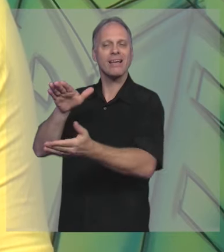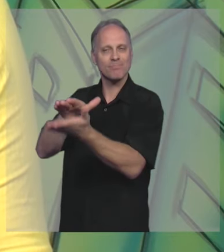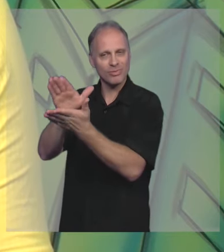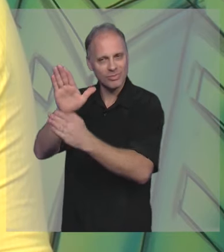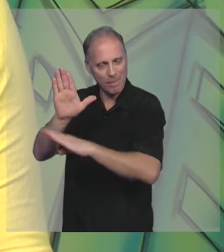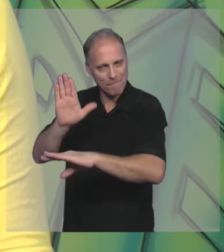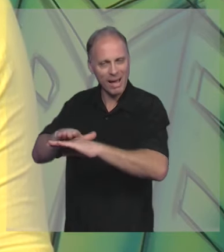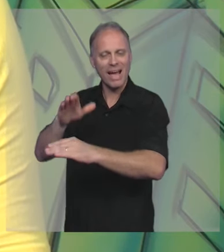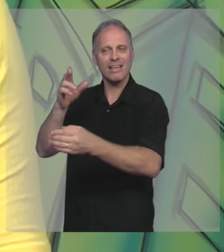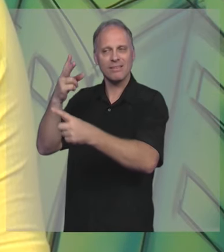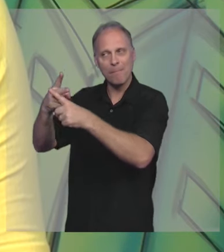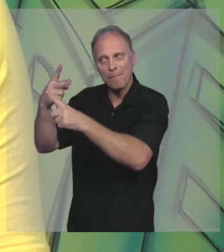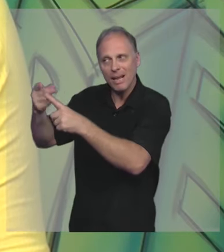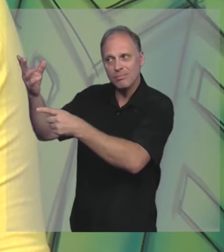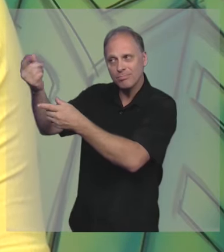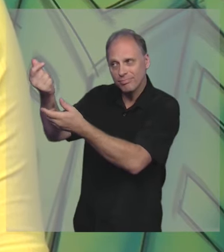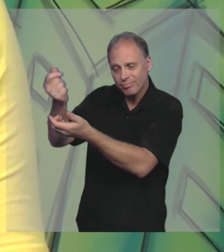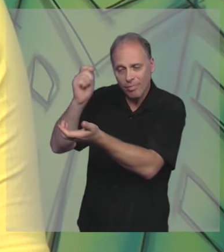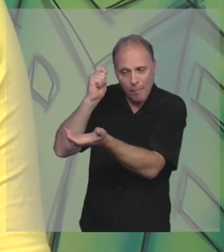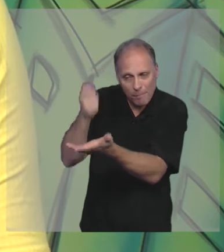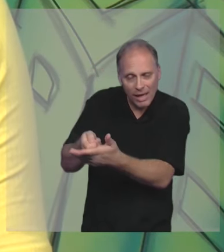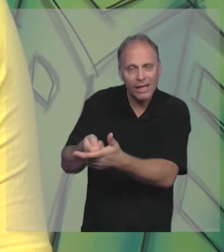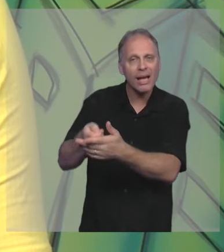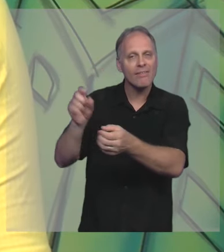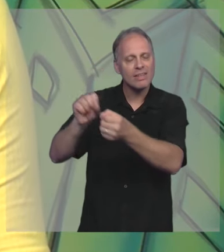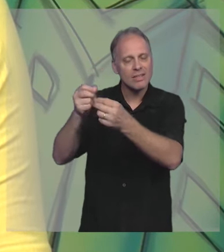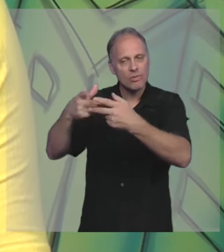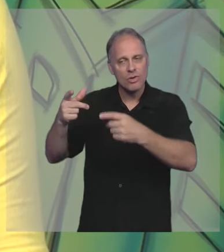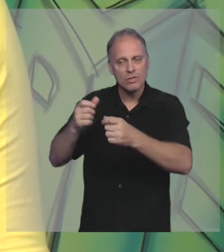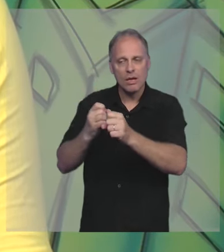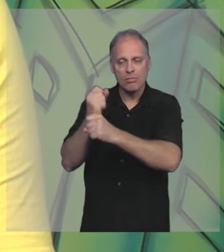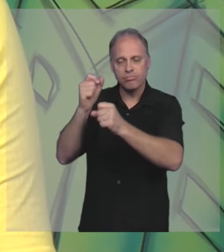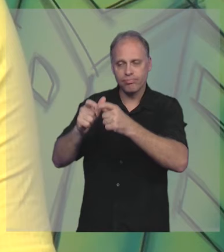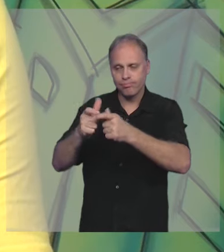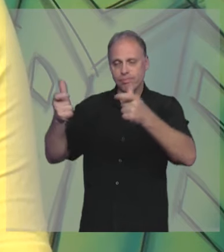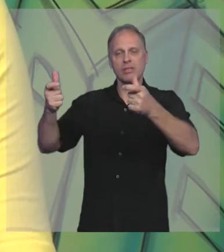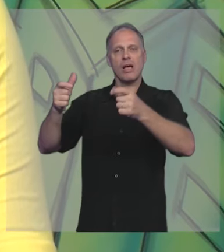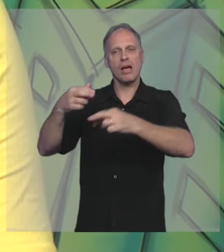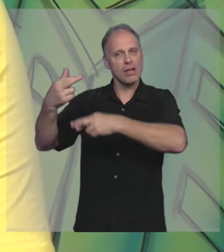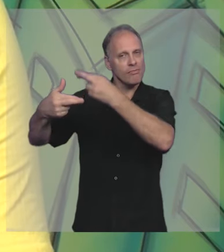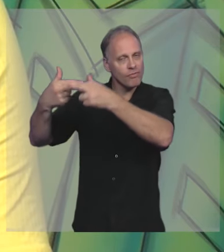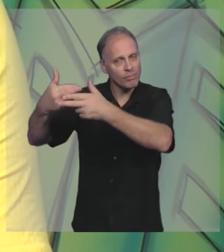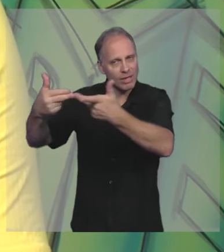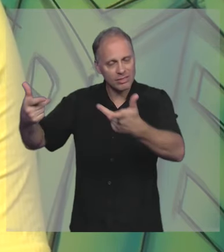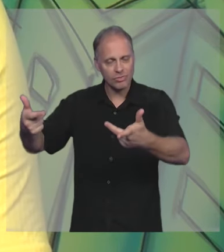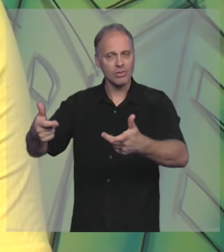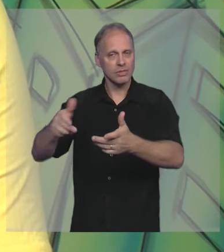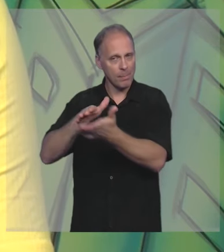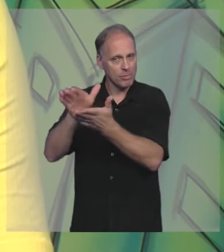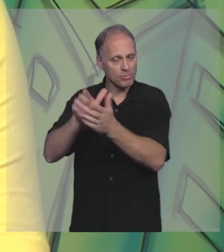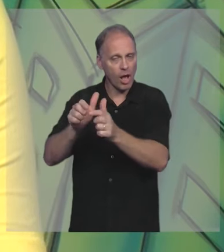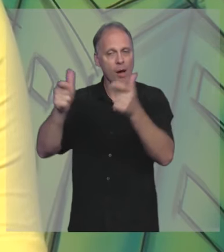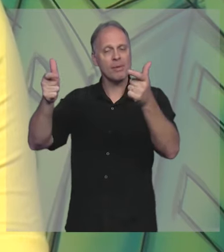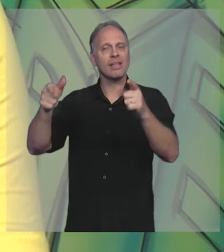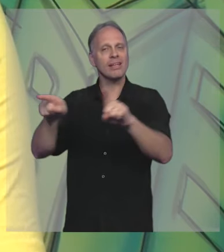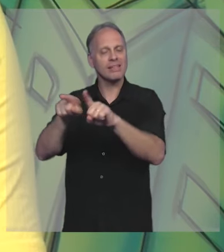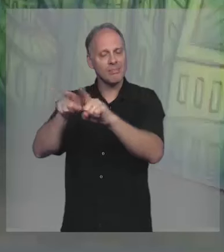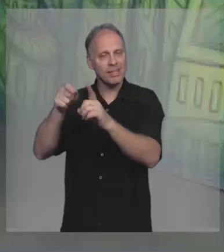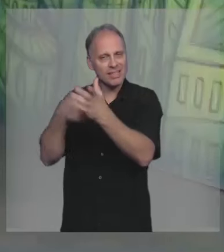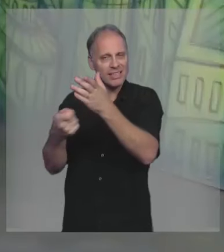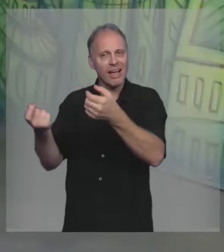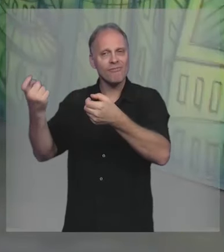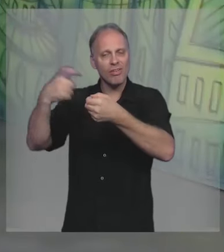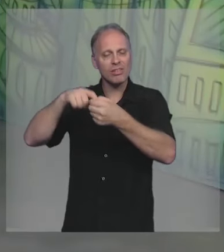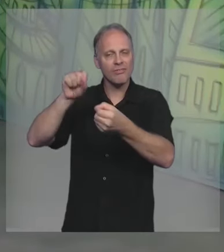tentar buscar empréstimos, financiamentos, ampliar suas indústrias, aumentar suas produções. E, óbvio, tentar